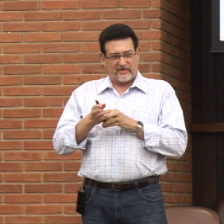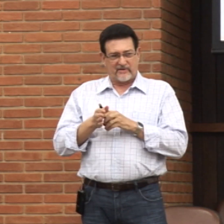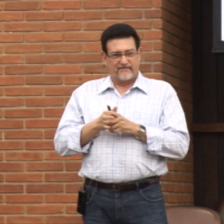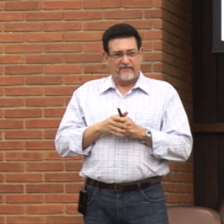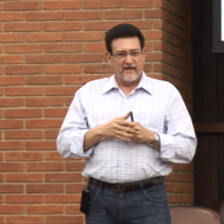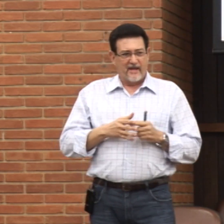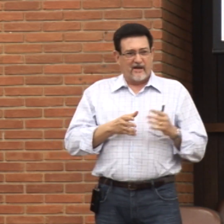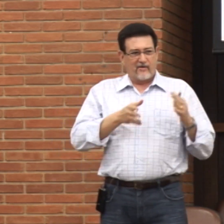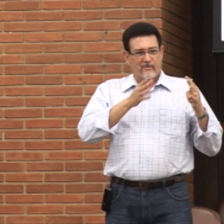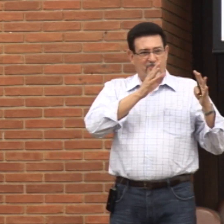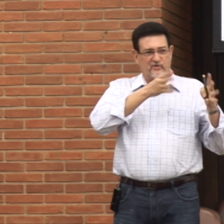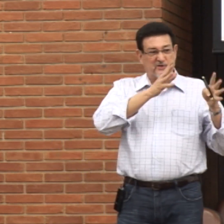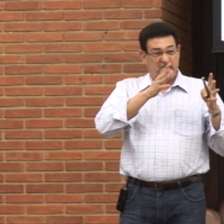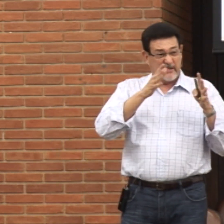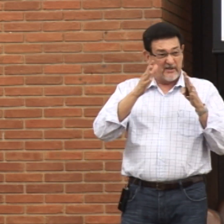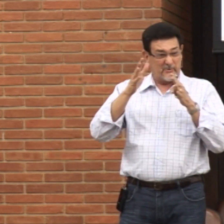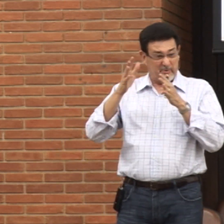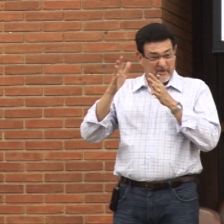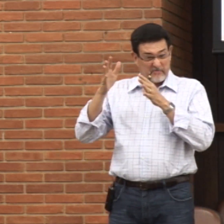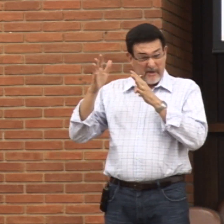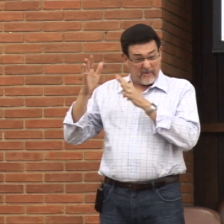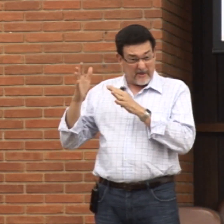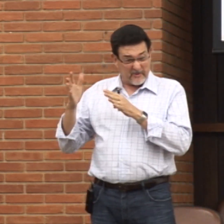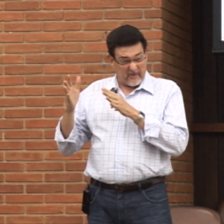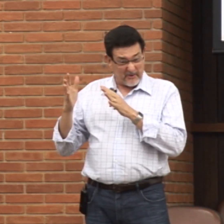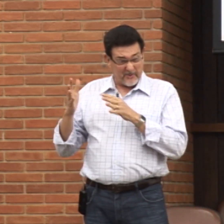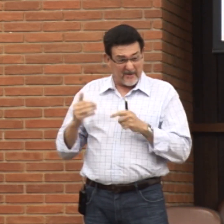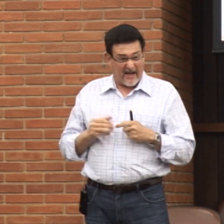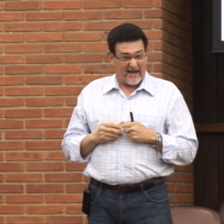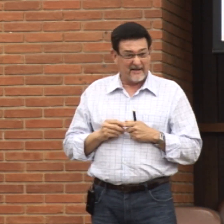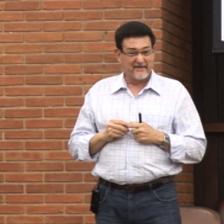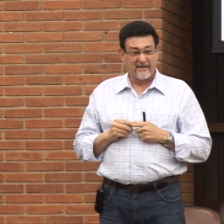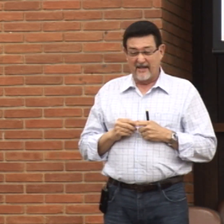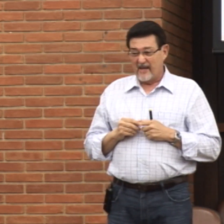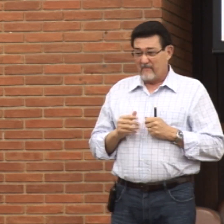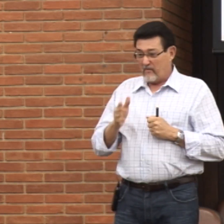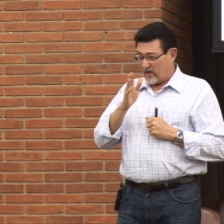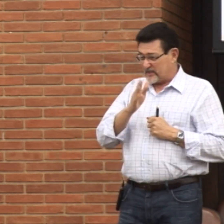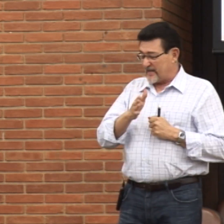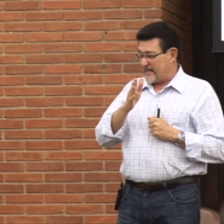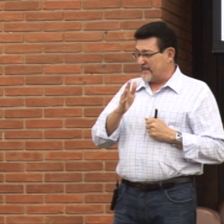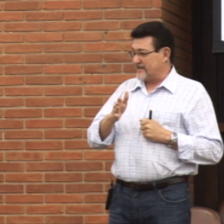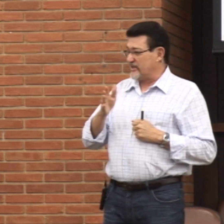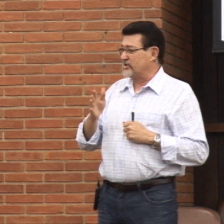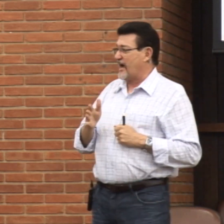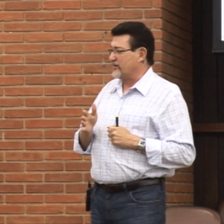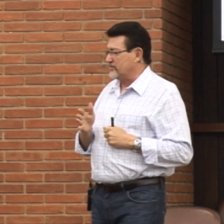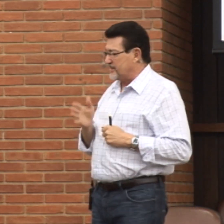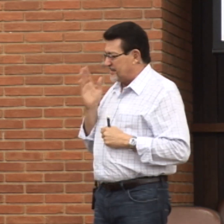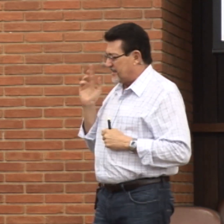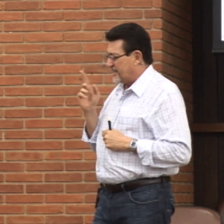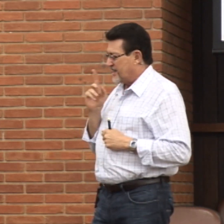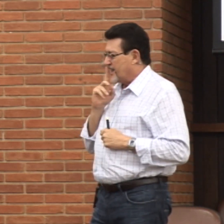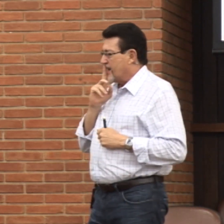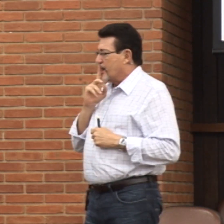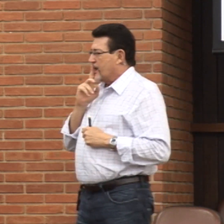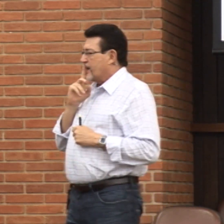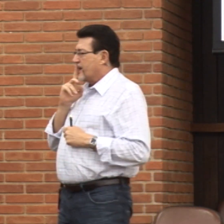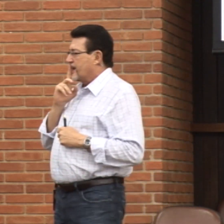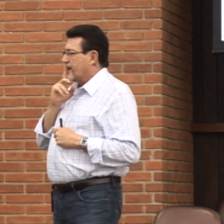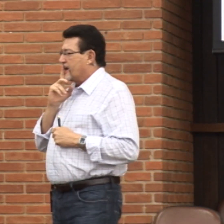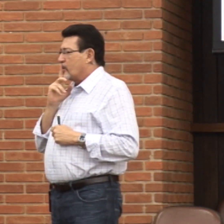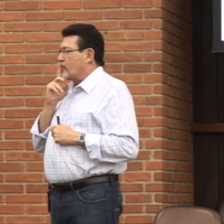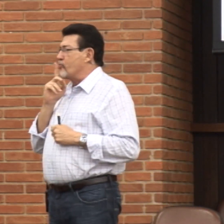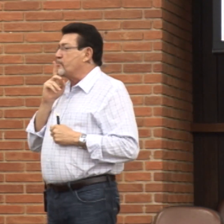matemáticos os físicos bíblicos vão estudar mostra que eles deixaram de